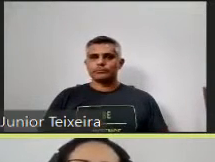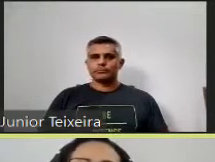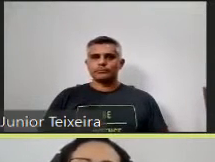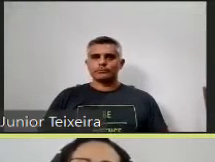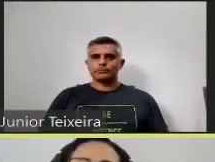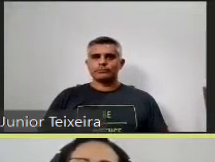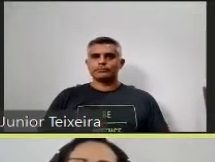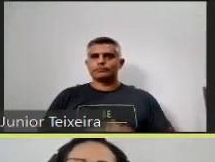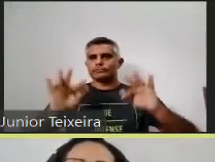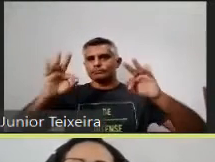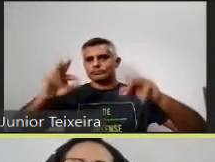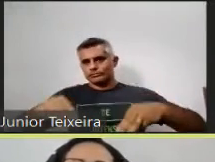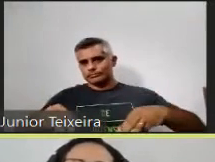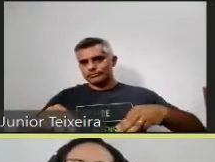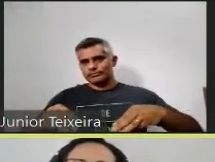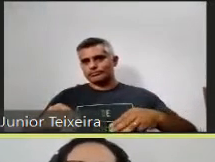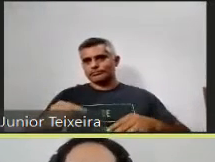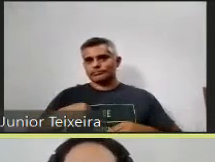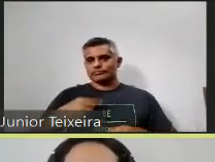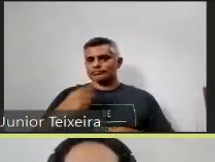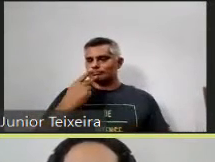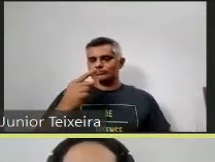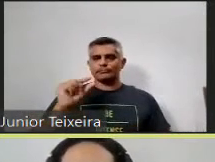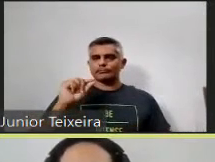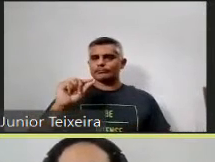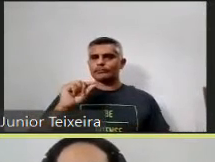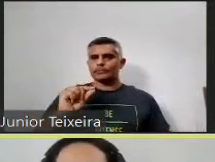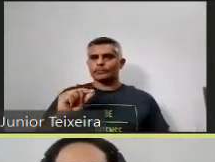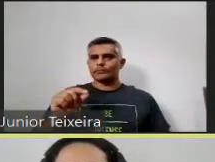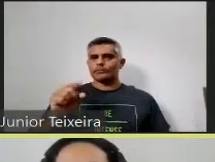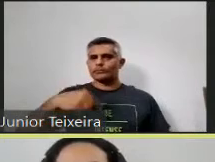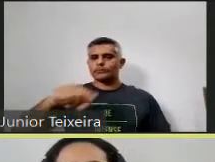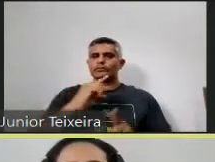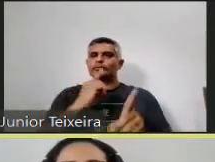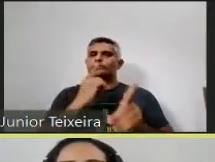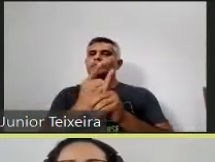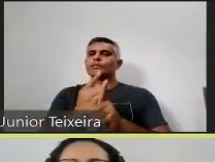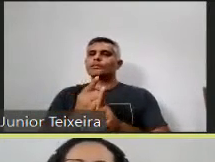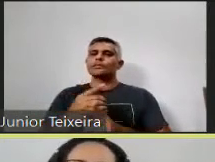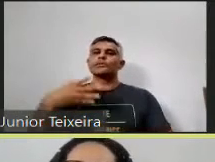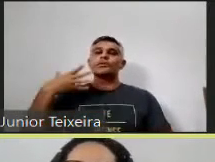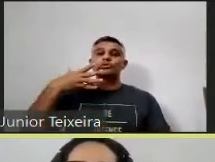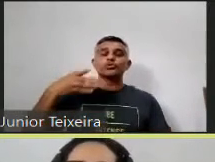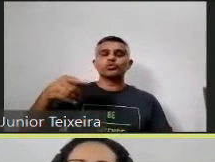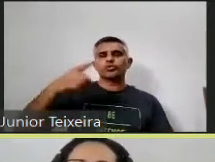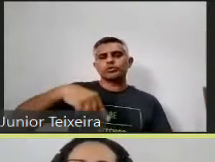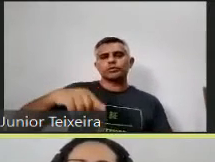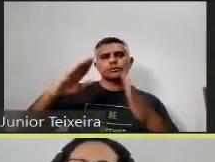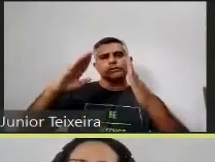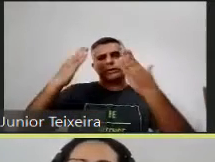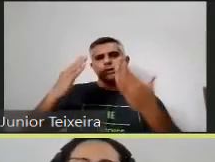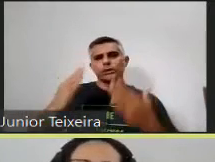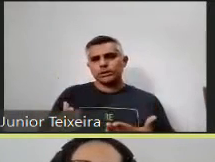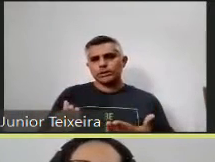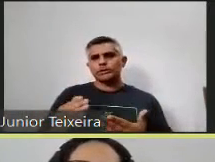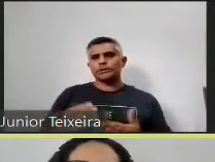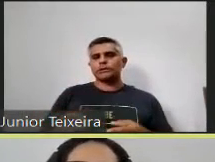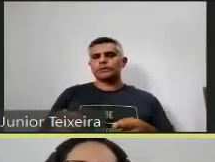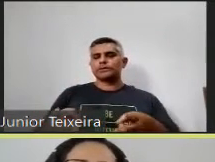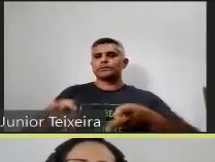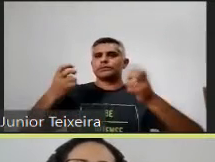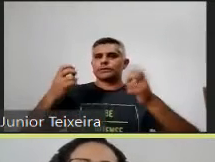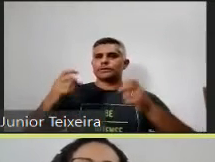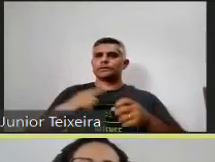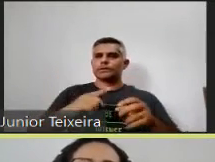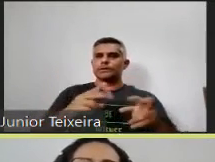eu digo que a gente constatou que nesses discursos há relações plurais, né, ou